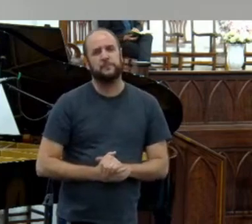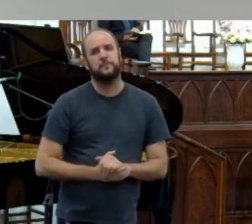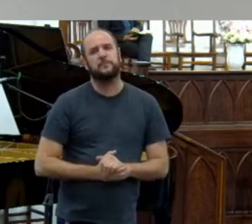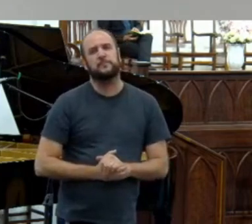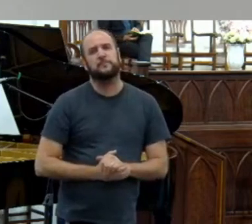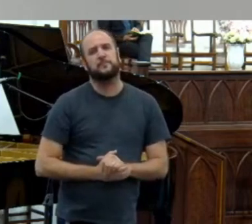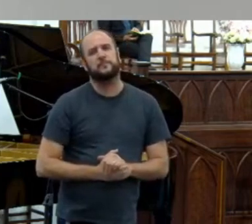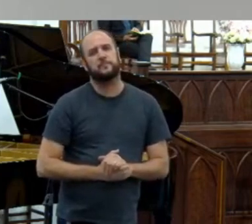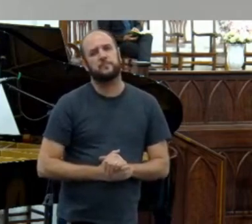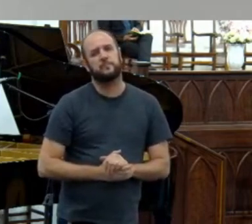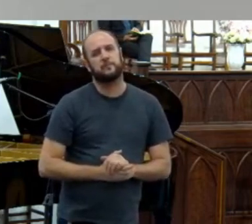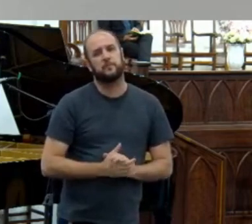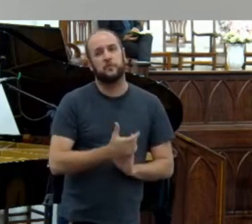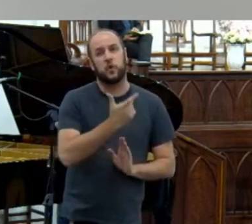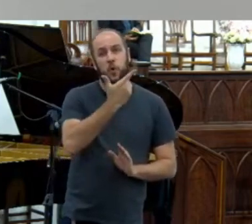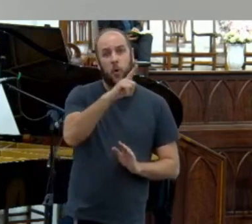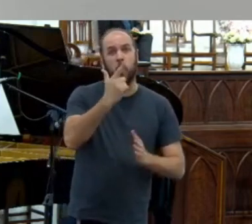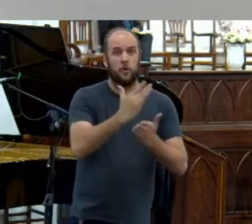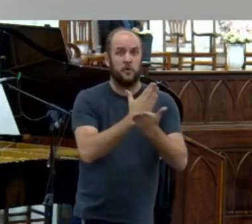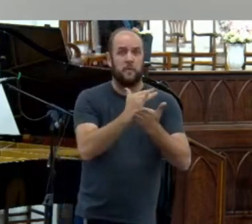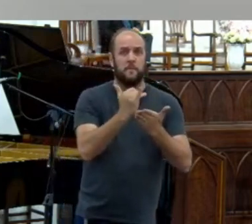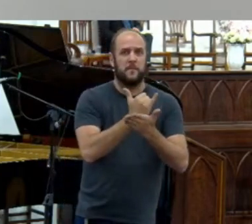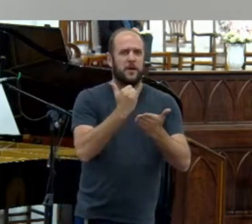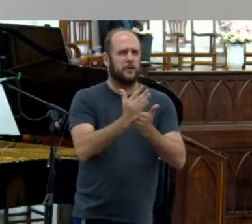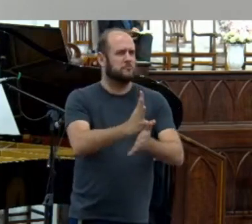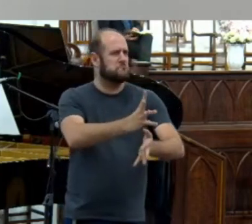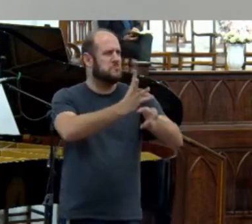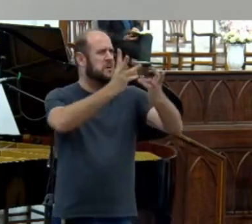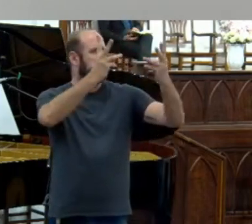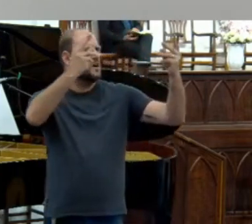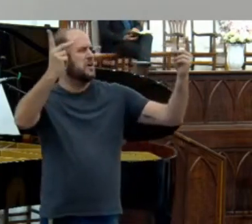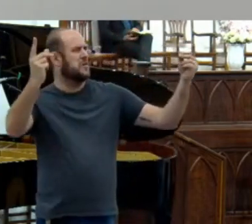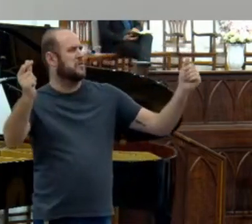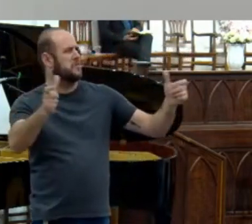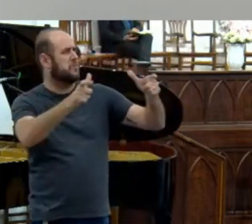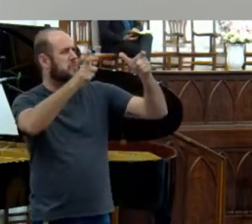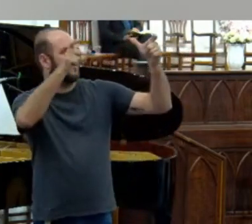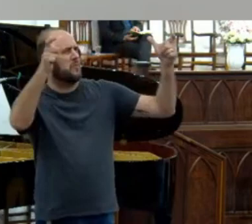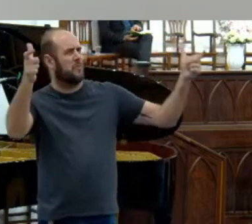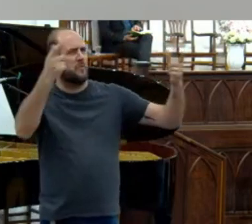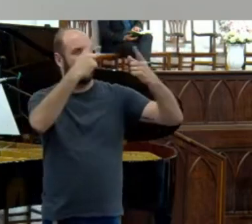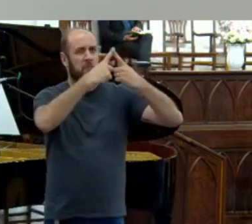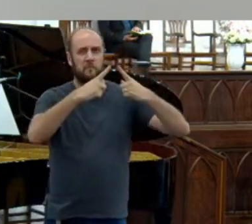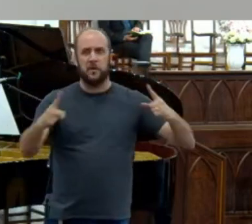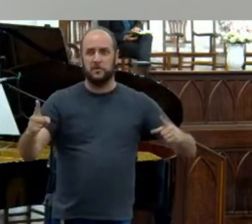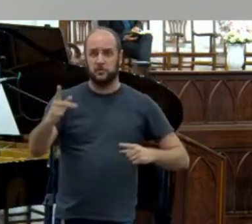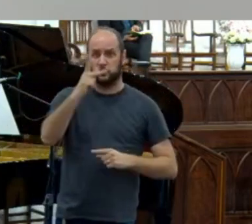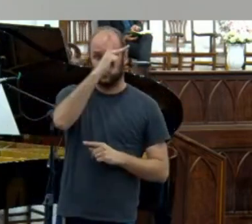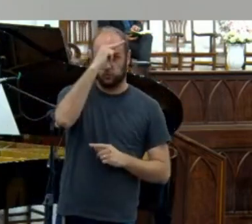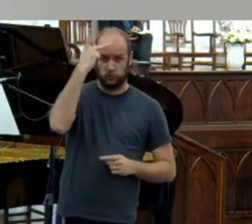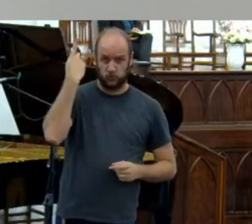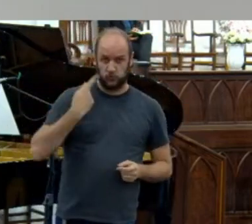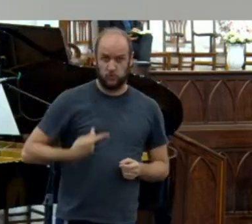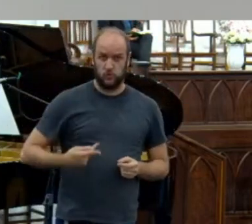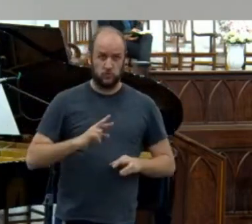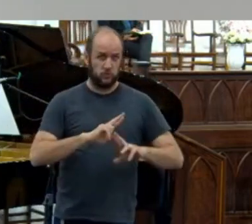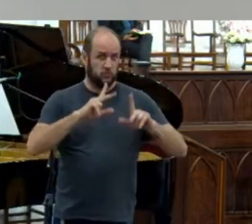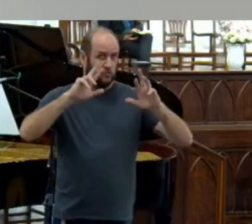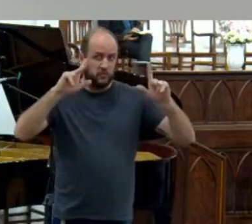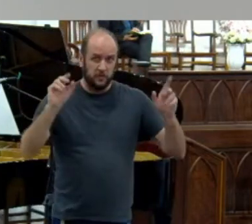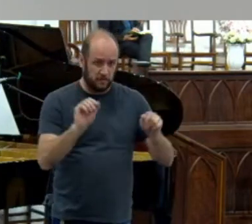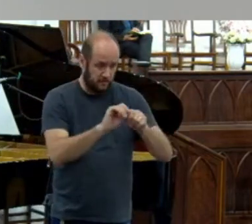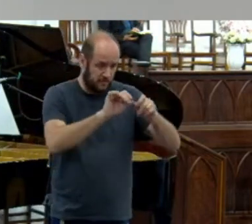Outras partes da criação são imensas, são espantosas, mas o ser humano foi criado de um modo